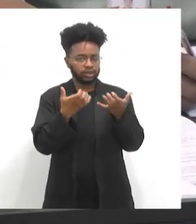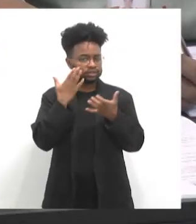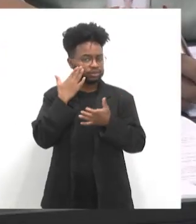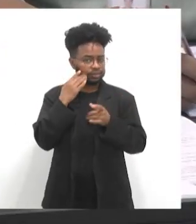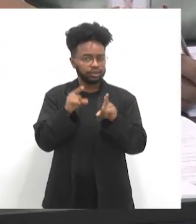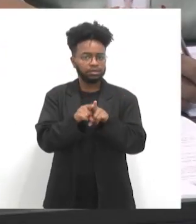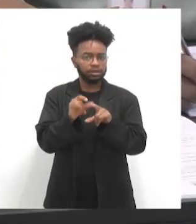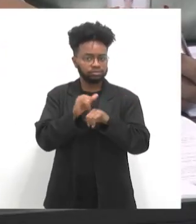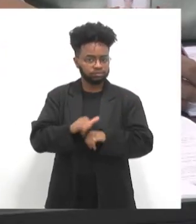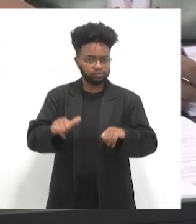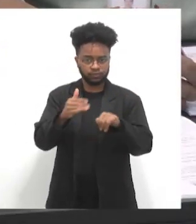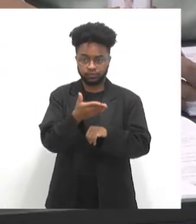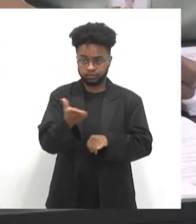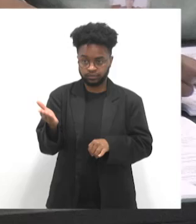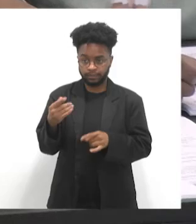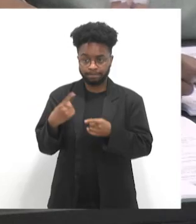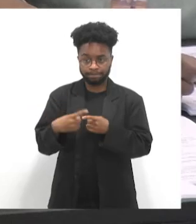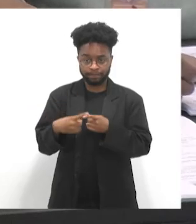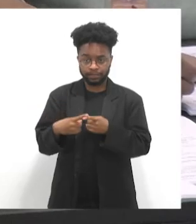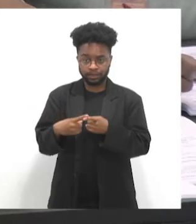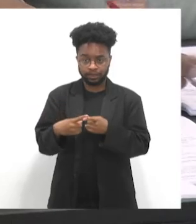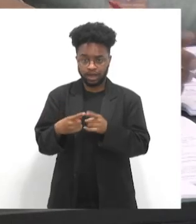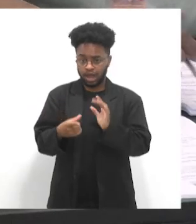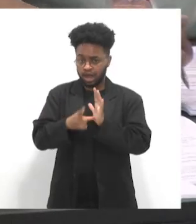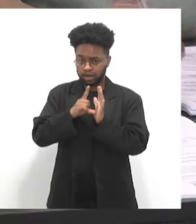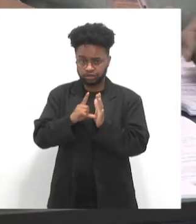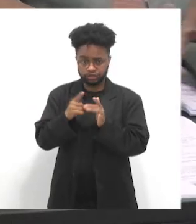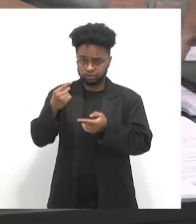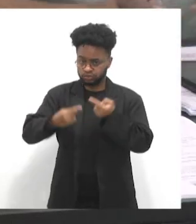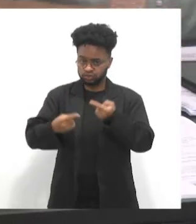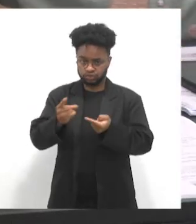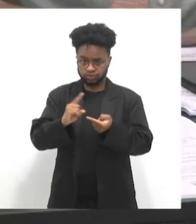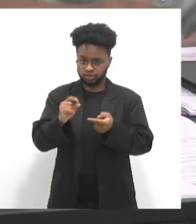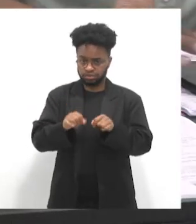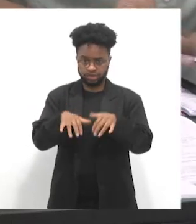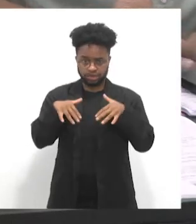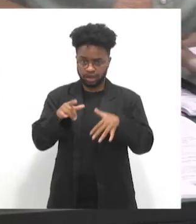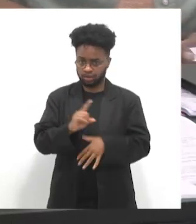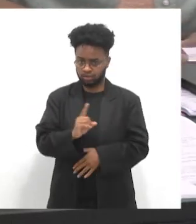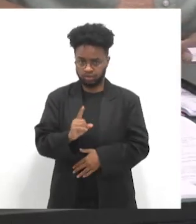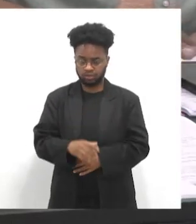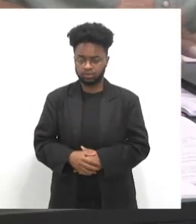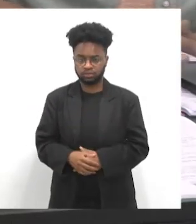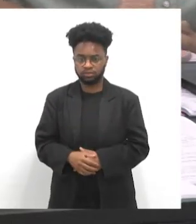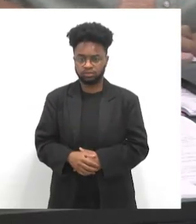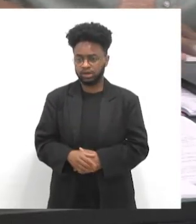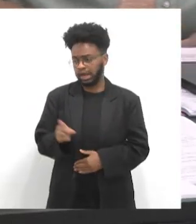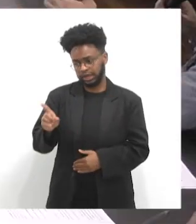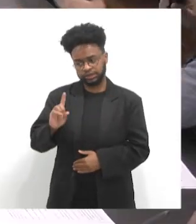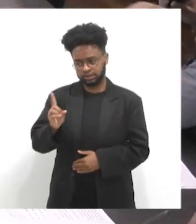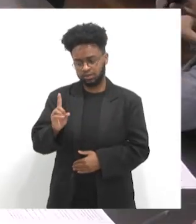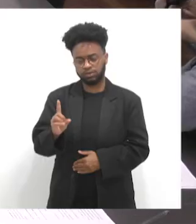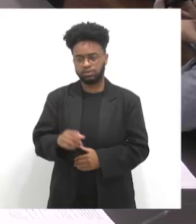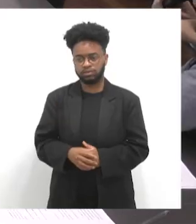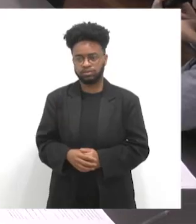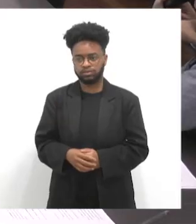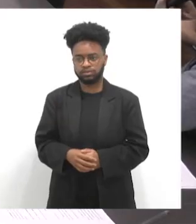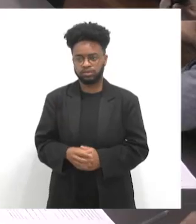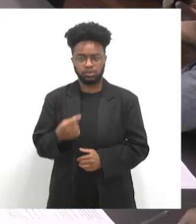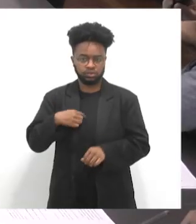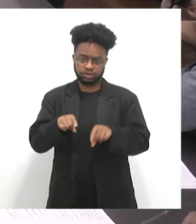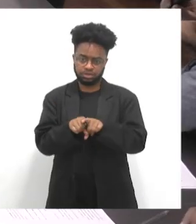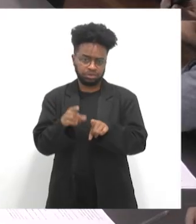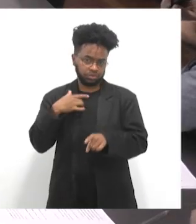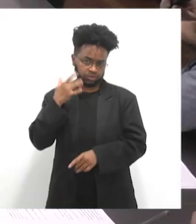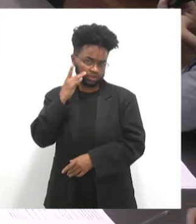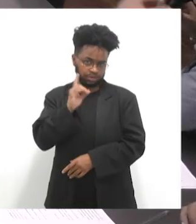também comunicar a vocês, porque isso não tinha sido dito ainda no plenário. Esse específico, não. Eu, inclusive, não sabia,